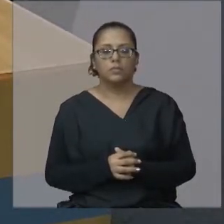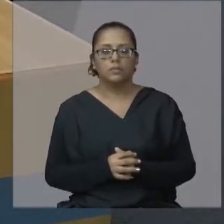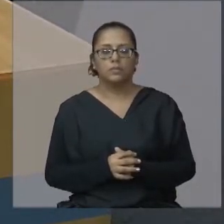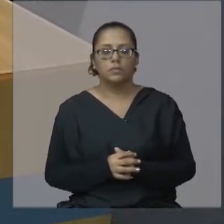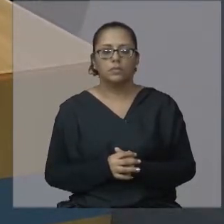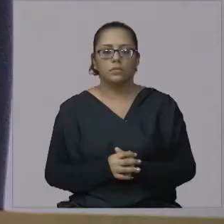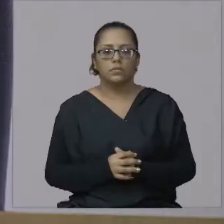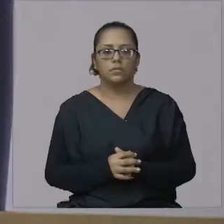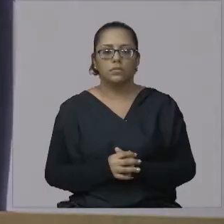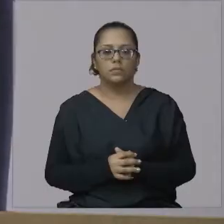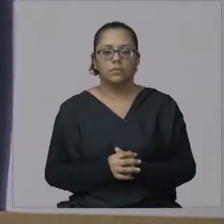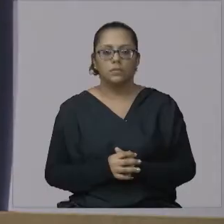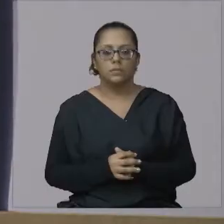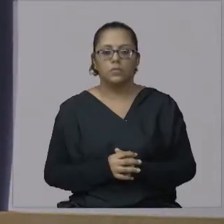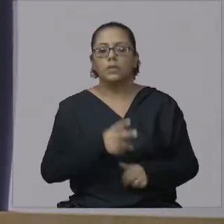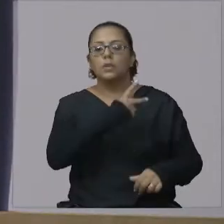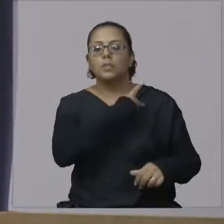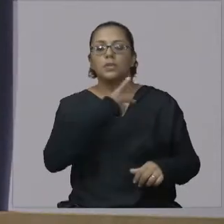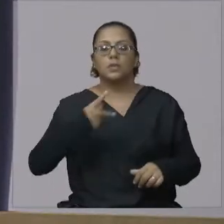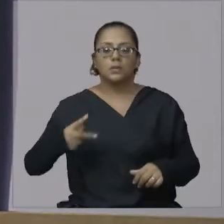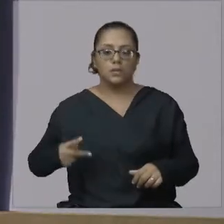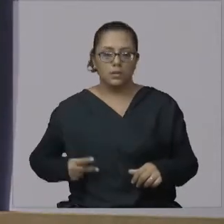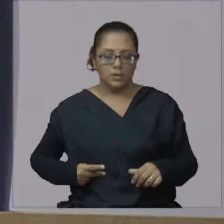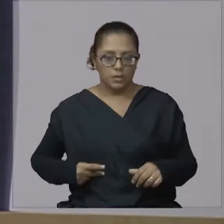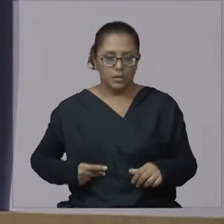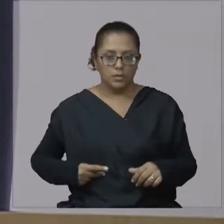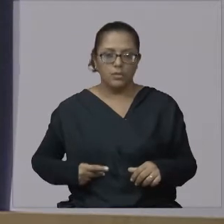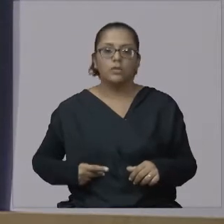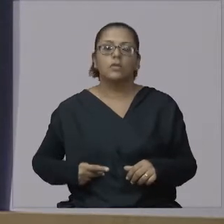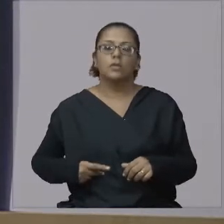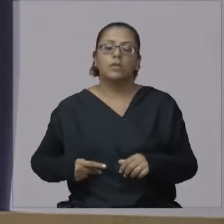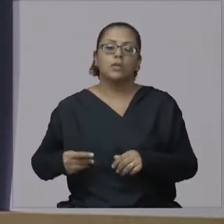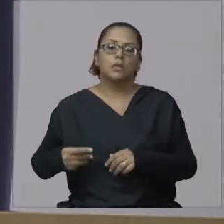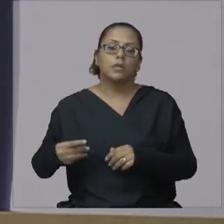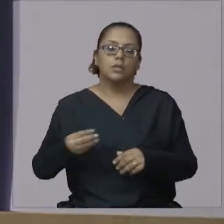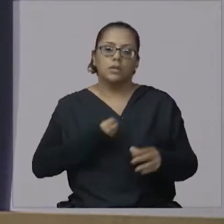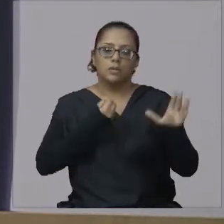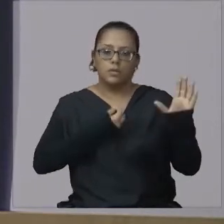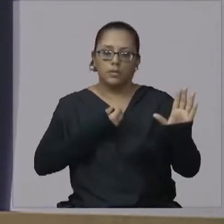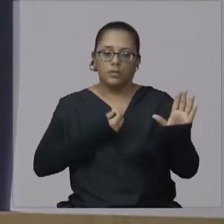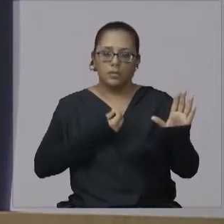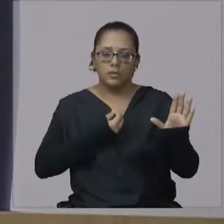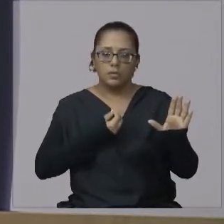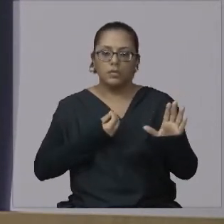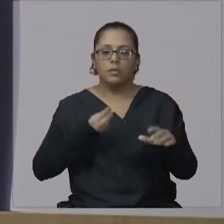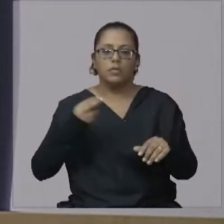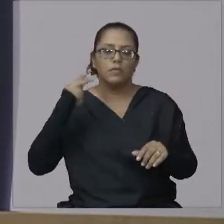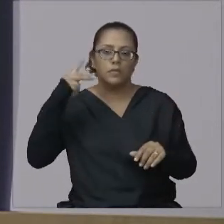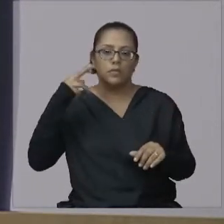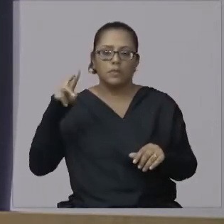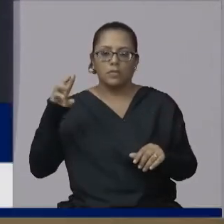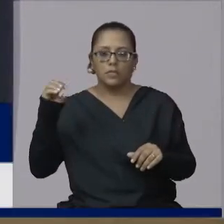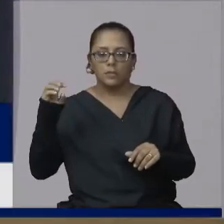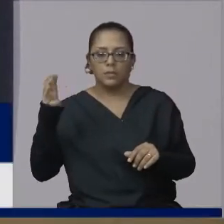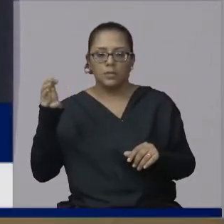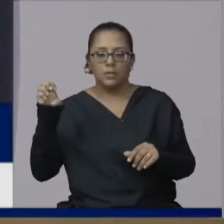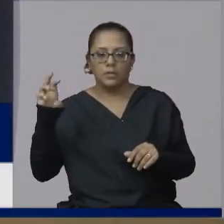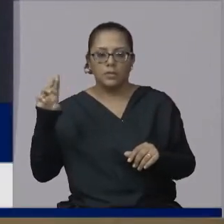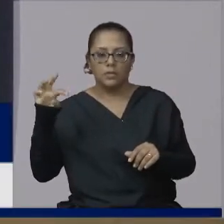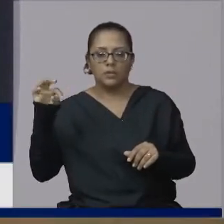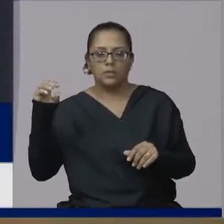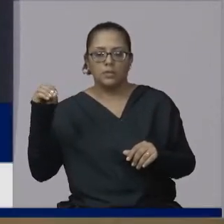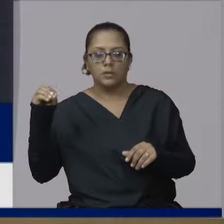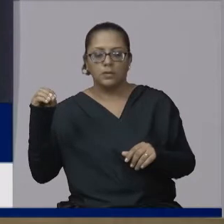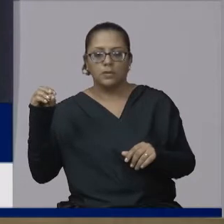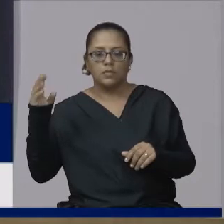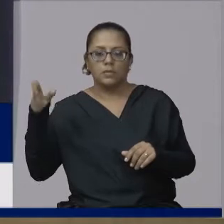Senhora presidente, estão presentes os seguintes vereadores: Roberto do Eleven, Amélia Naomi,